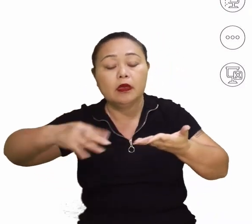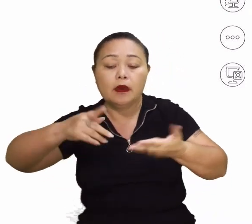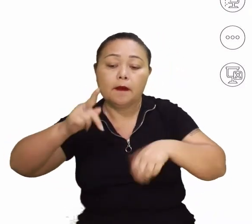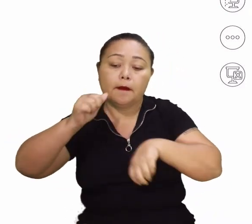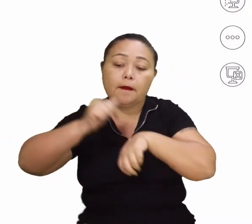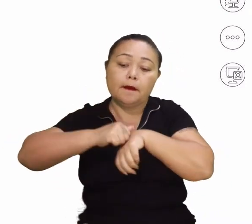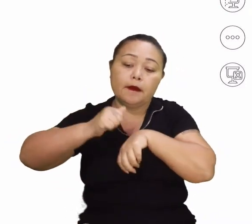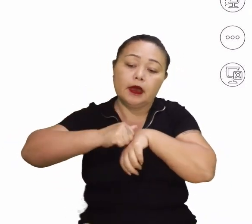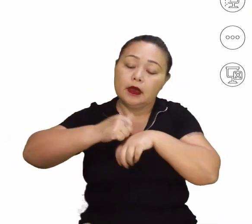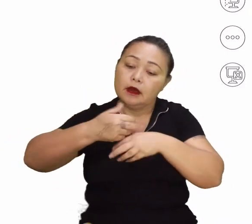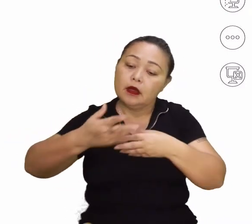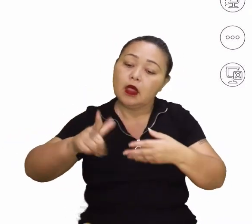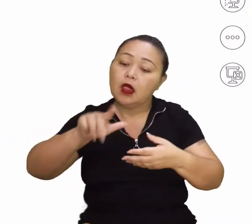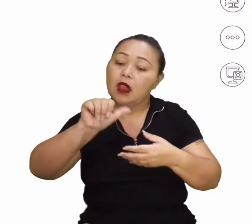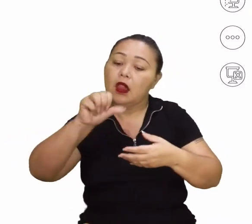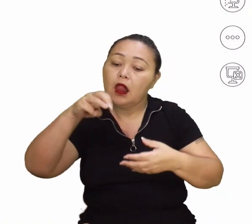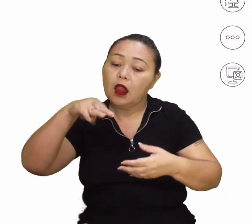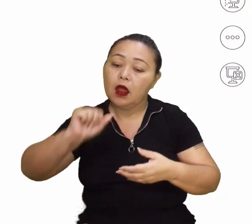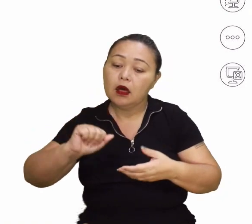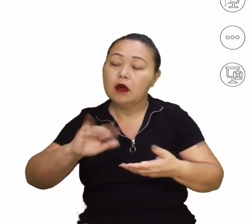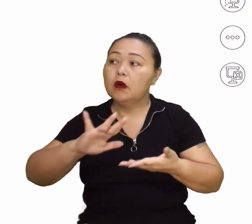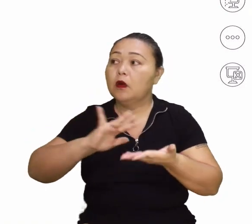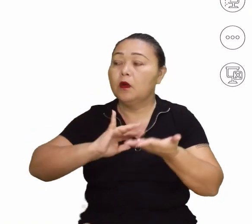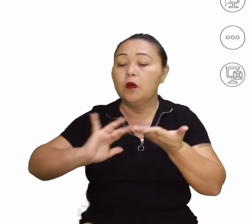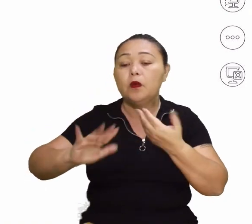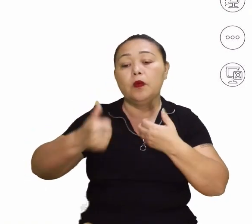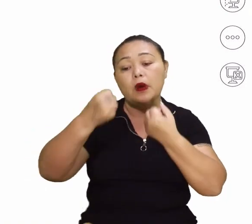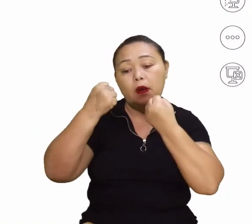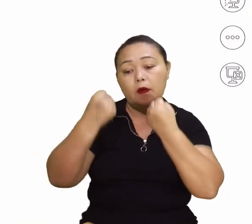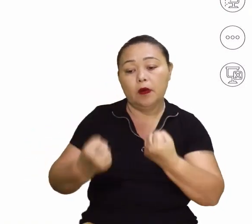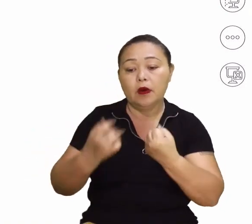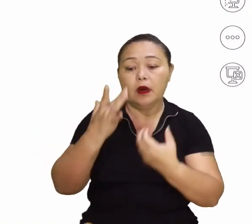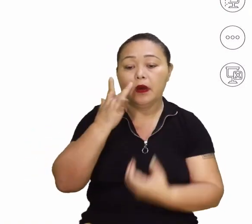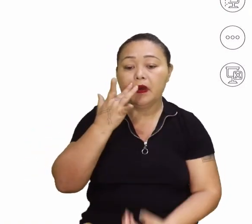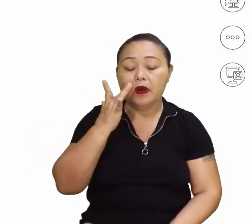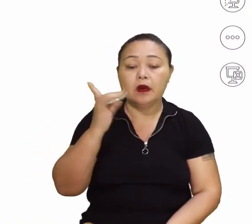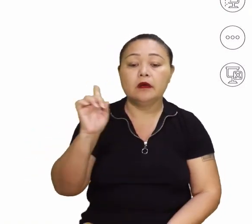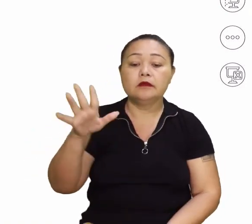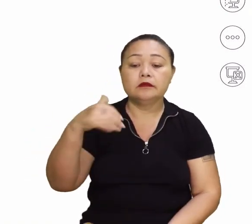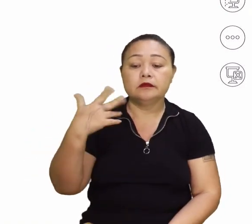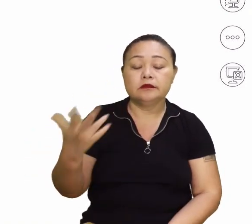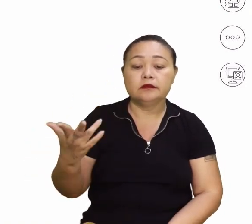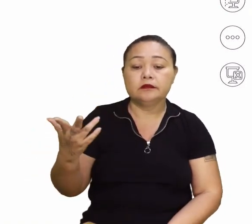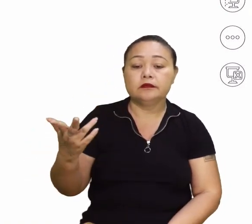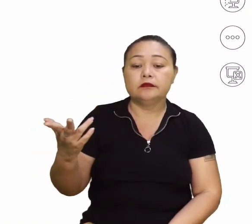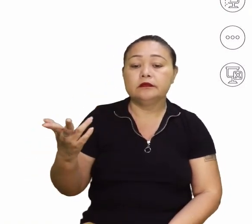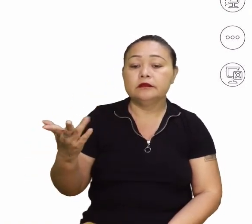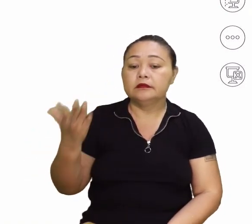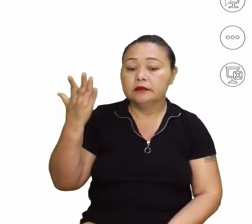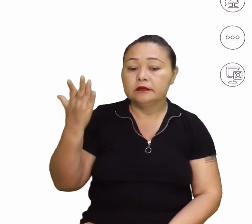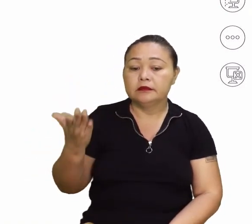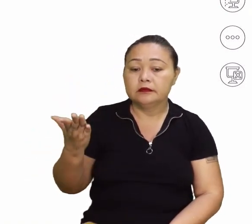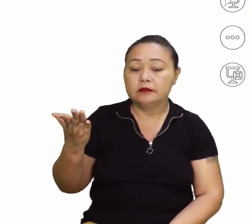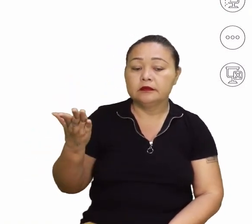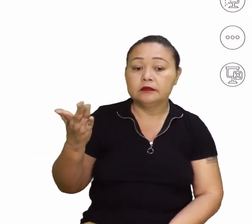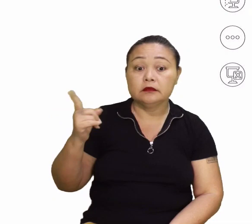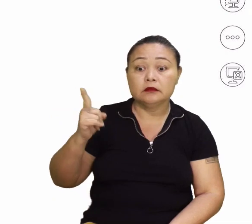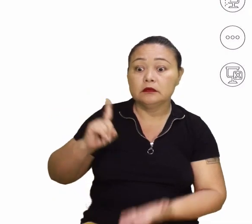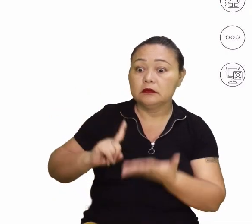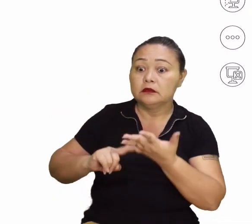pedras e lama. E fica só o que é mais pesado, que é o ouro. E agora você vê aí, né? São